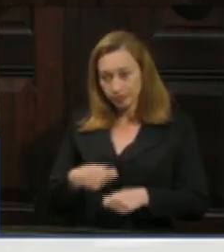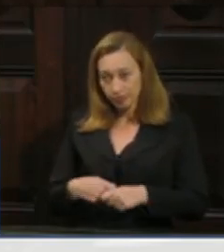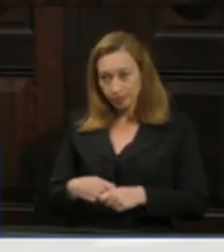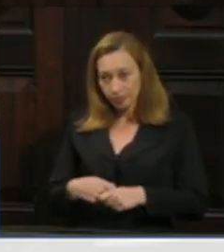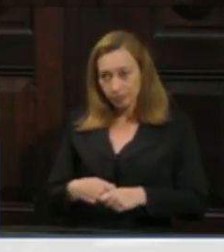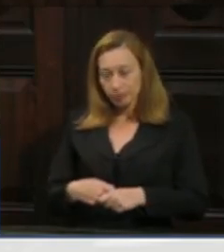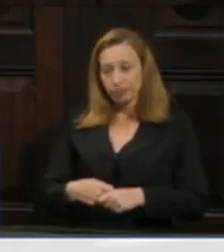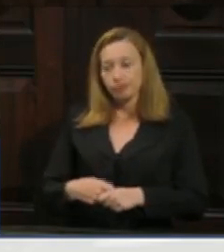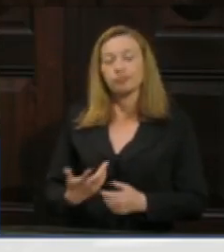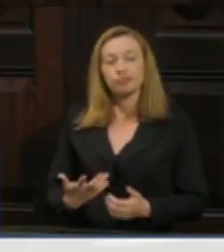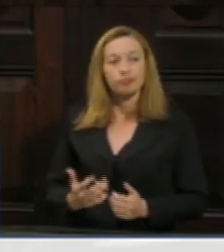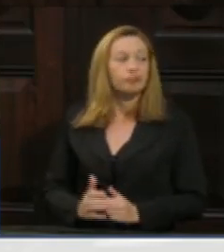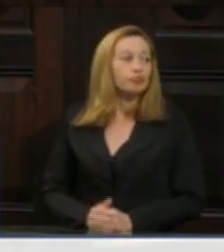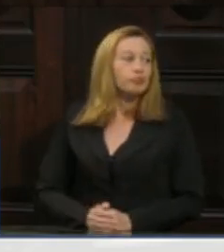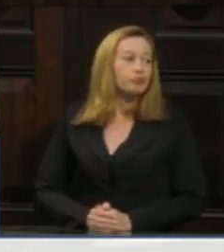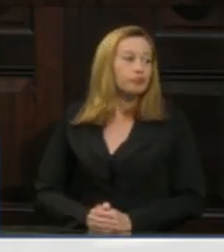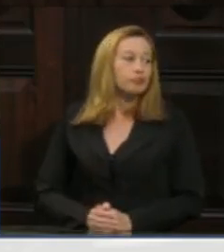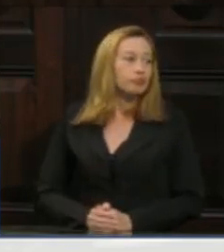eu diria